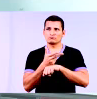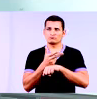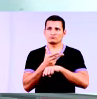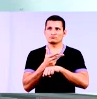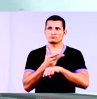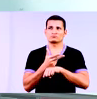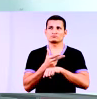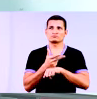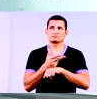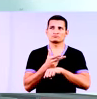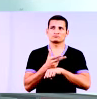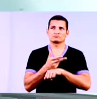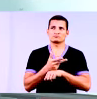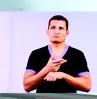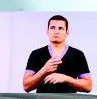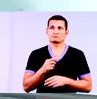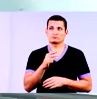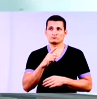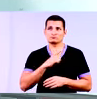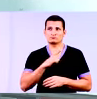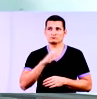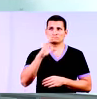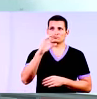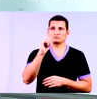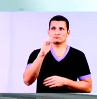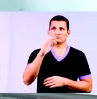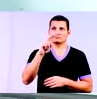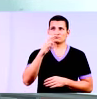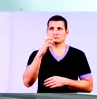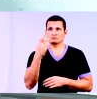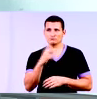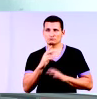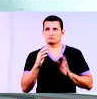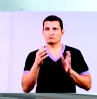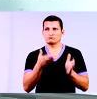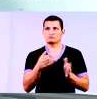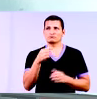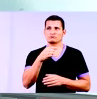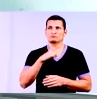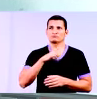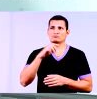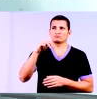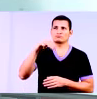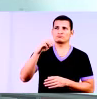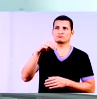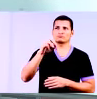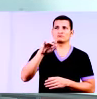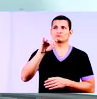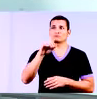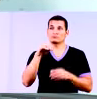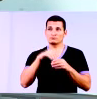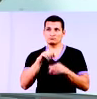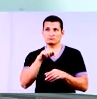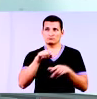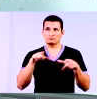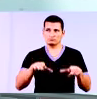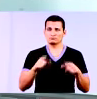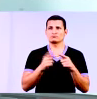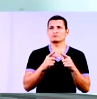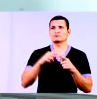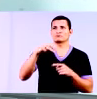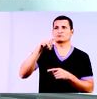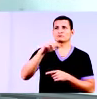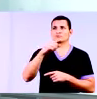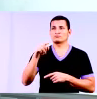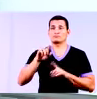processamento de vídeo. Então ele tem a cache dele específica para aquilo, vai ter memória dentro daquela placa também, como se fosse uma placa-mãe só para